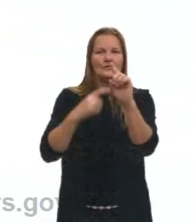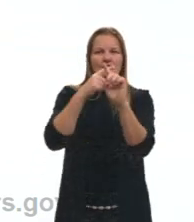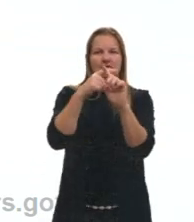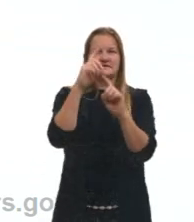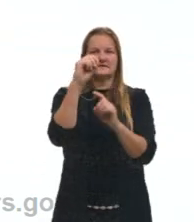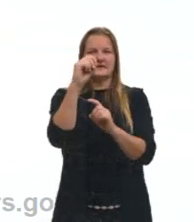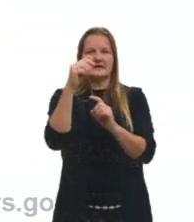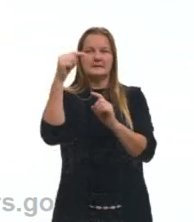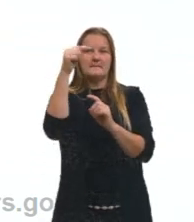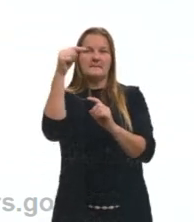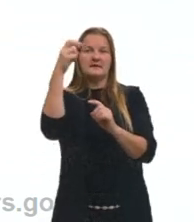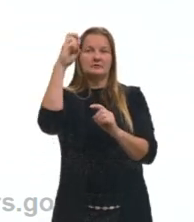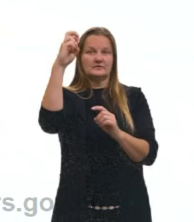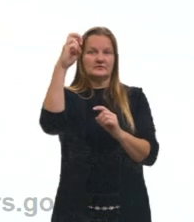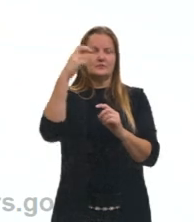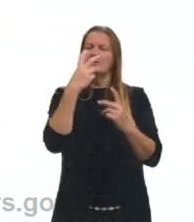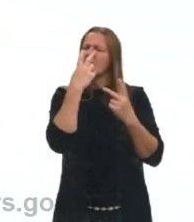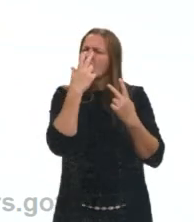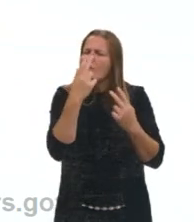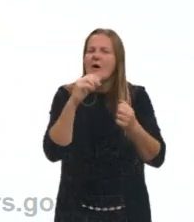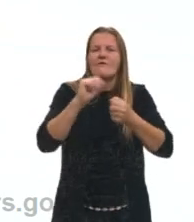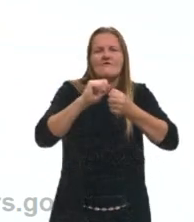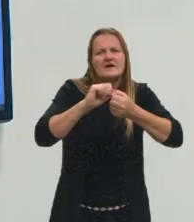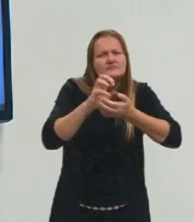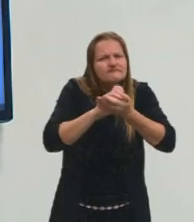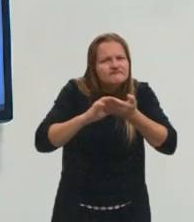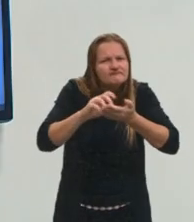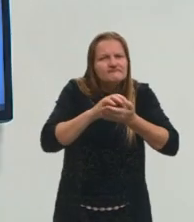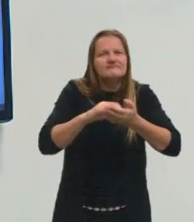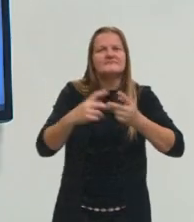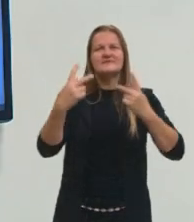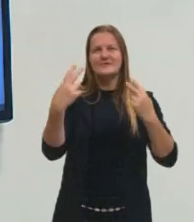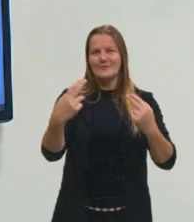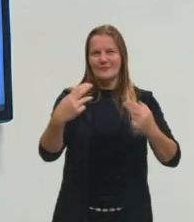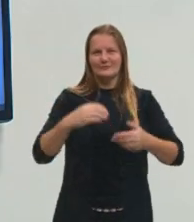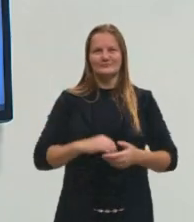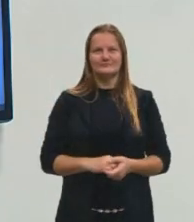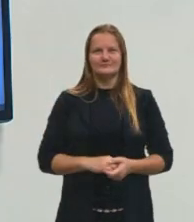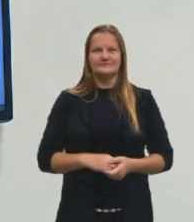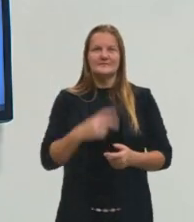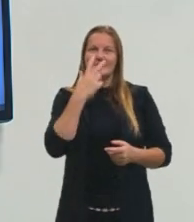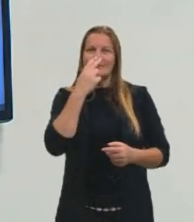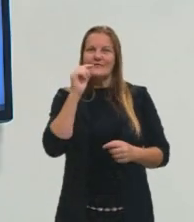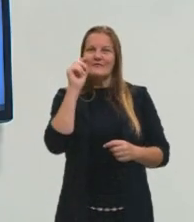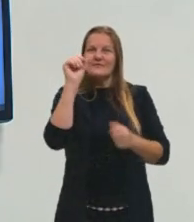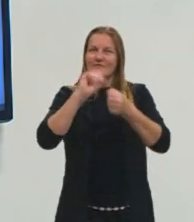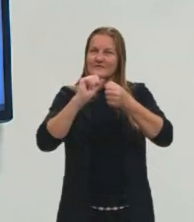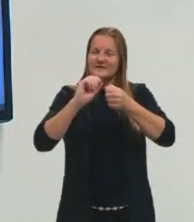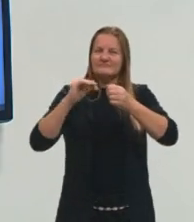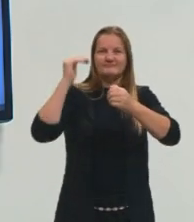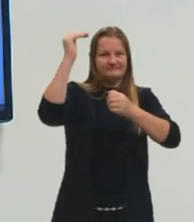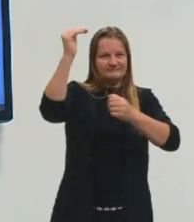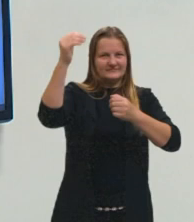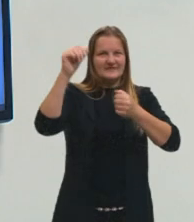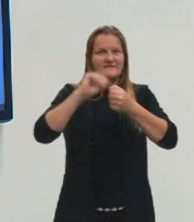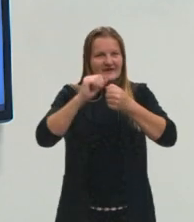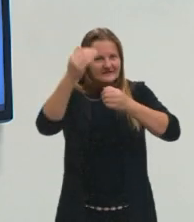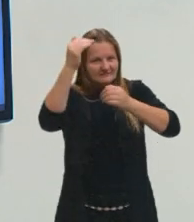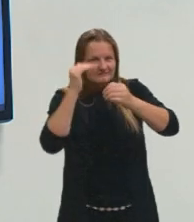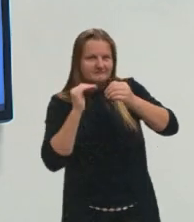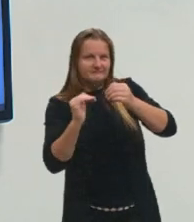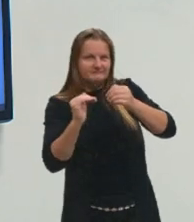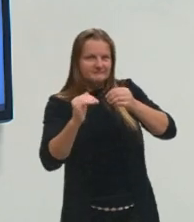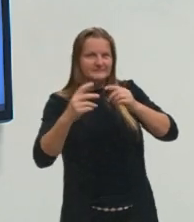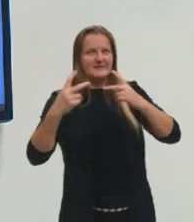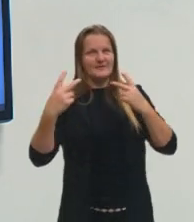a gente vai fazer na mesma forma né que a gente viu aqui e aqui embaixo